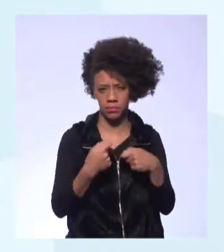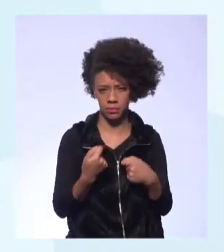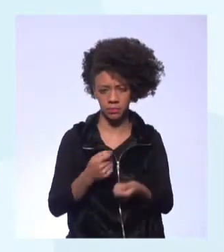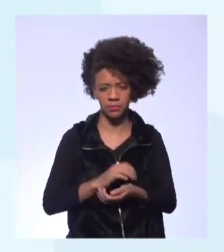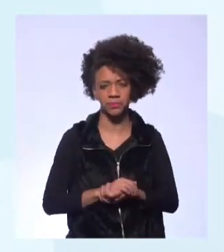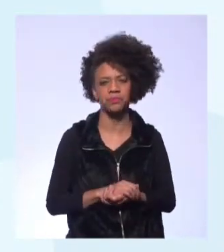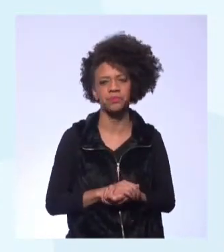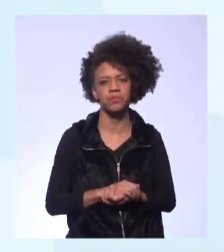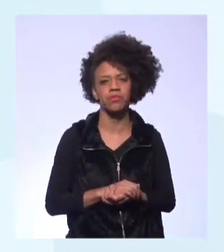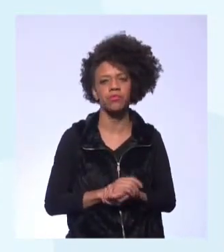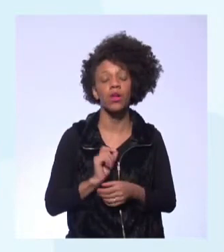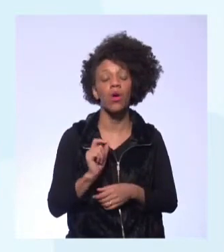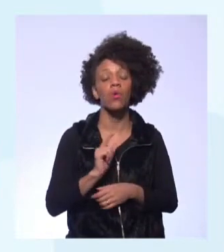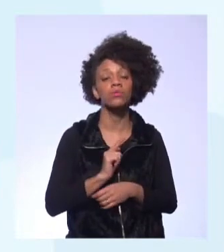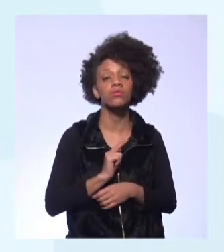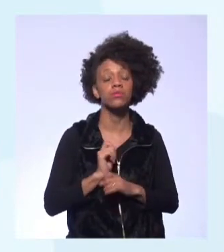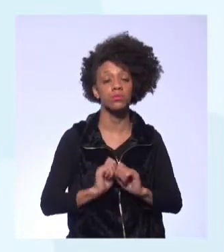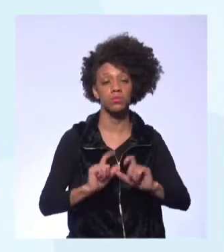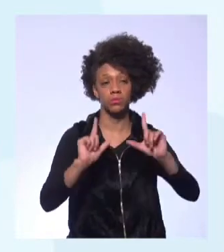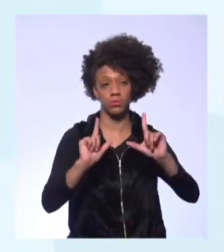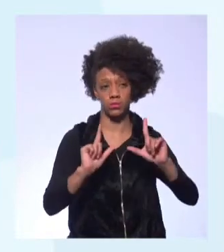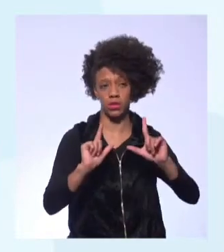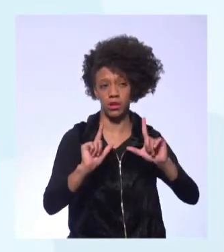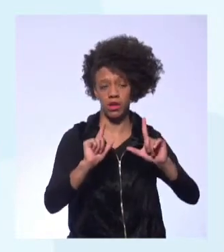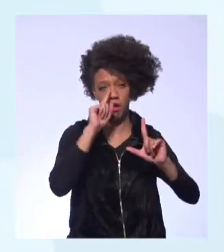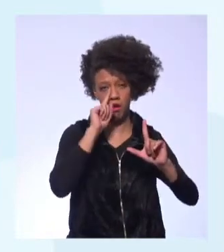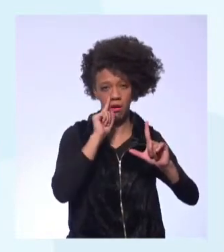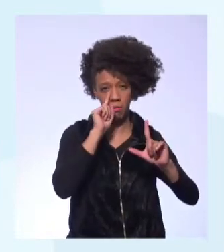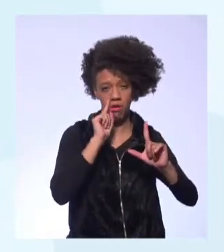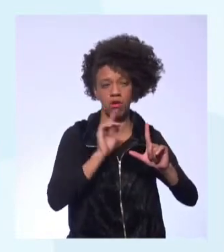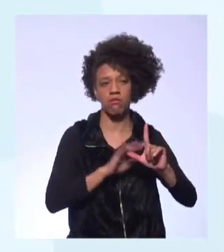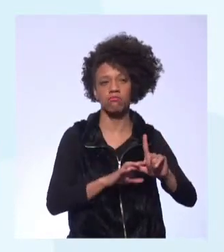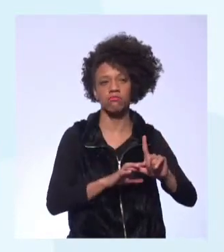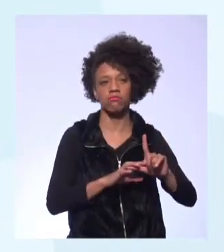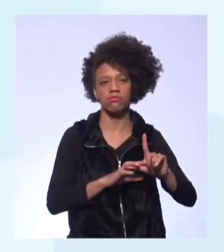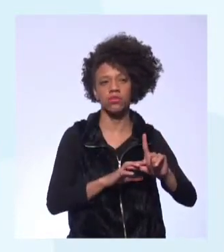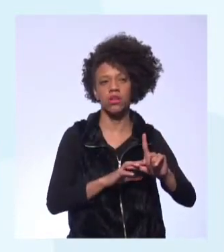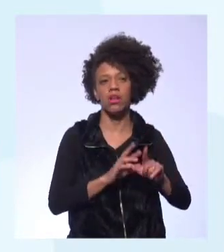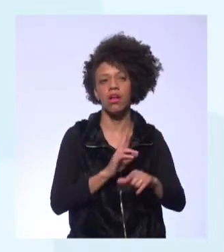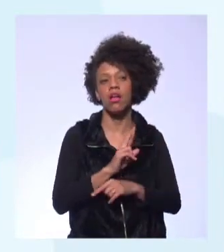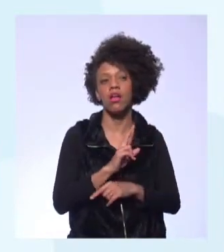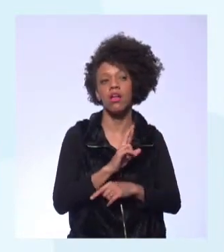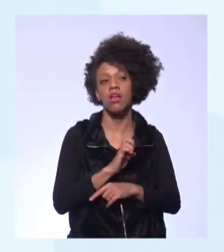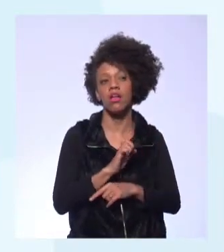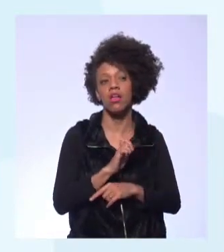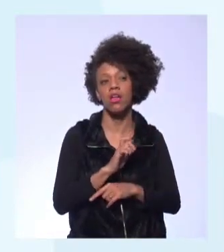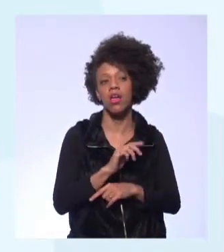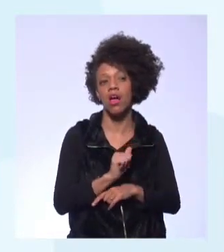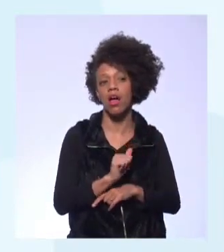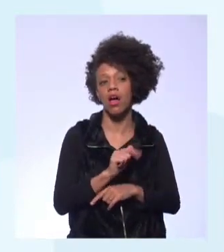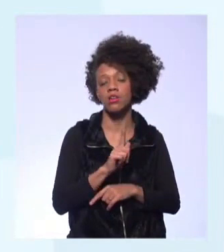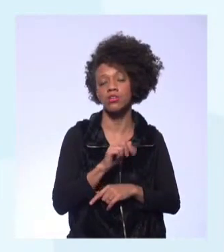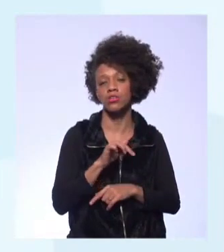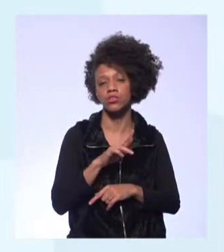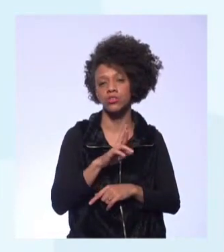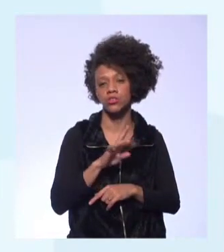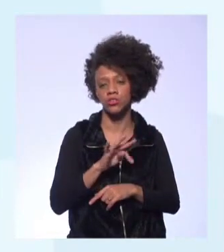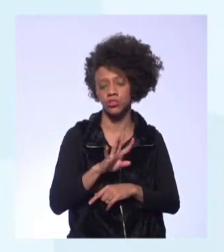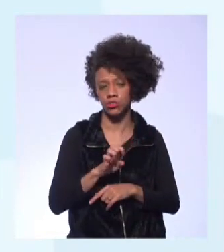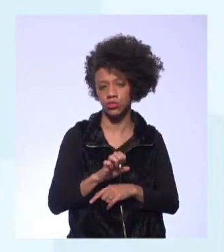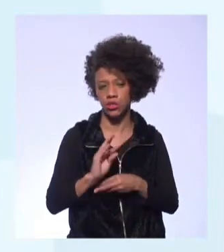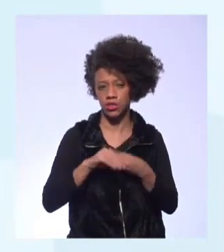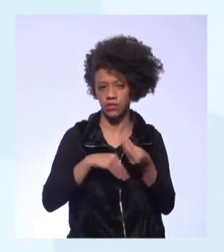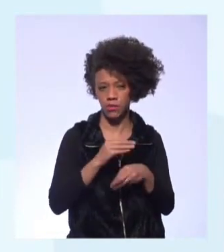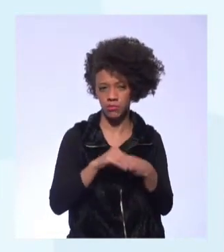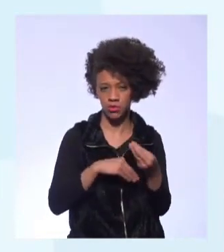dessa. O que está no meu quadrinho amarelo, que é antes da seta, nós chamamos de reagente. É aquilo que vai se misturar e que vai